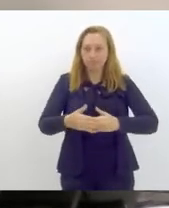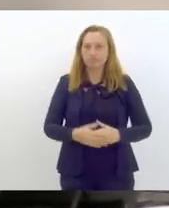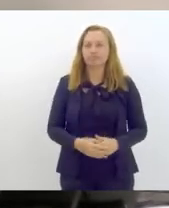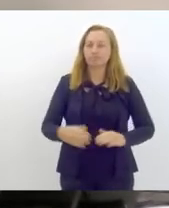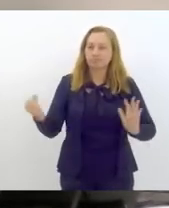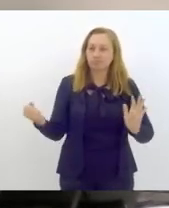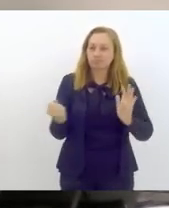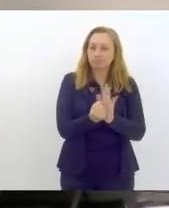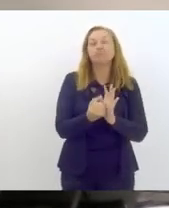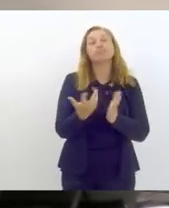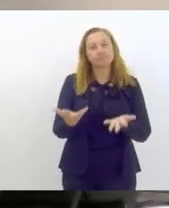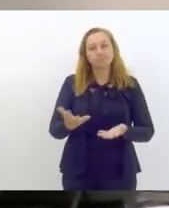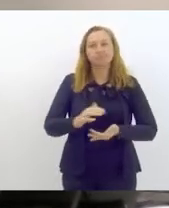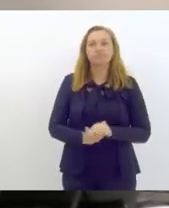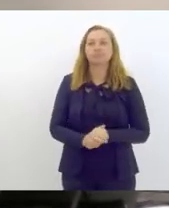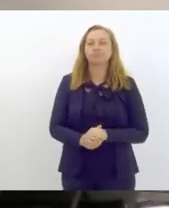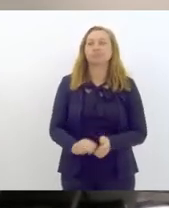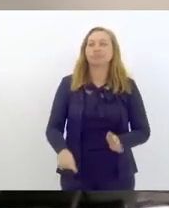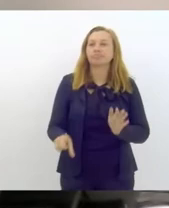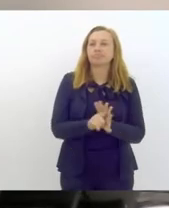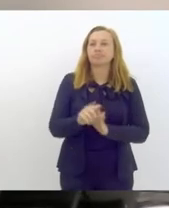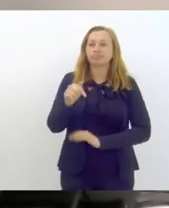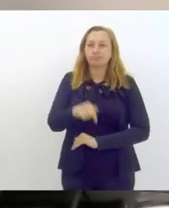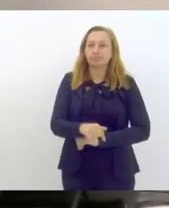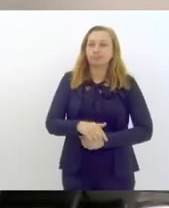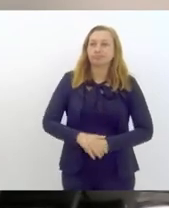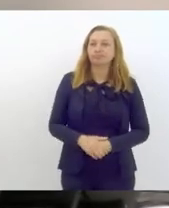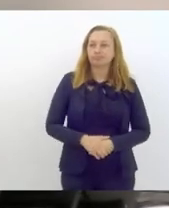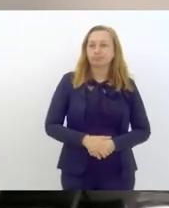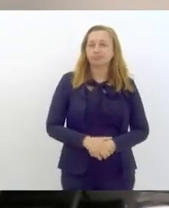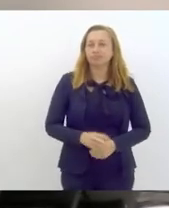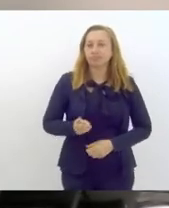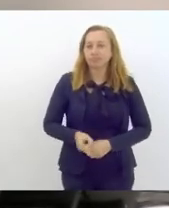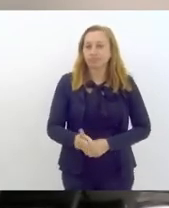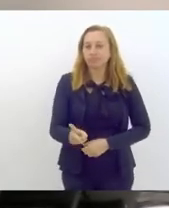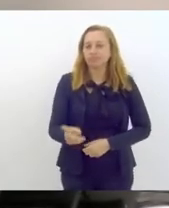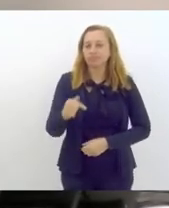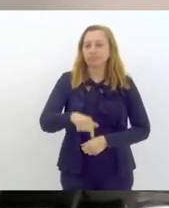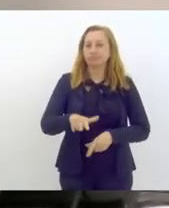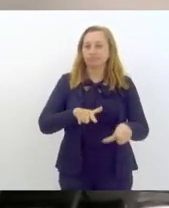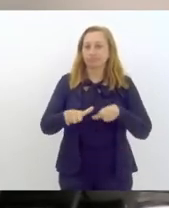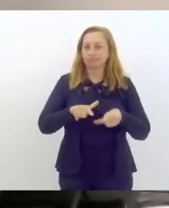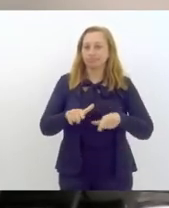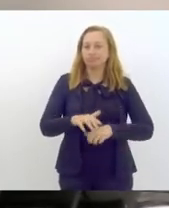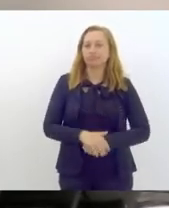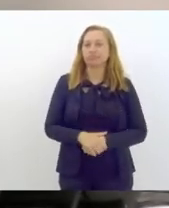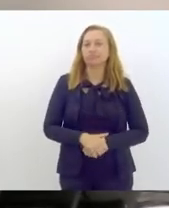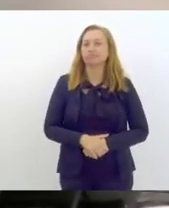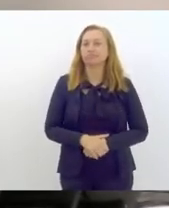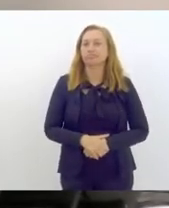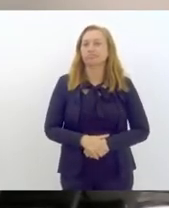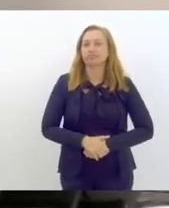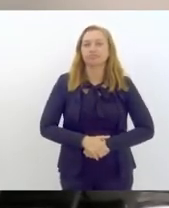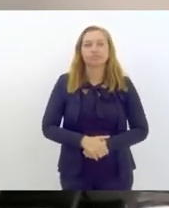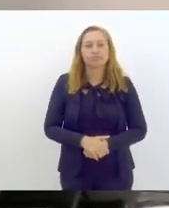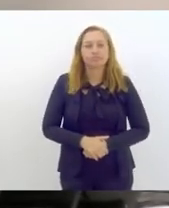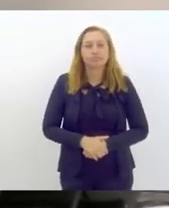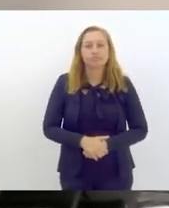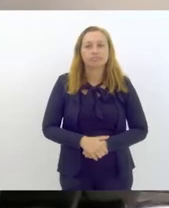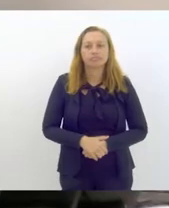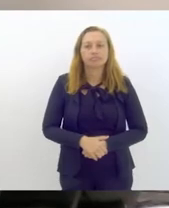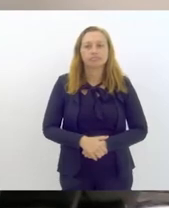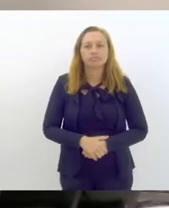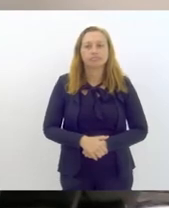marco para o Legisla aqui, e vamos dar seguimento aqui aos trabalhos. Passar para a segunda ideia,